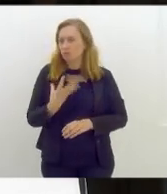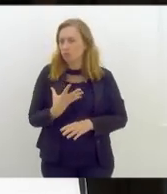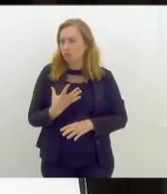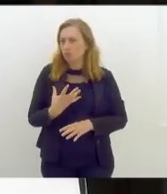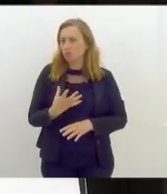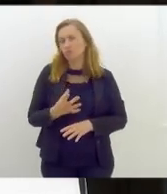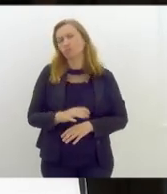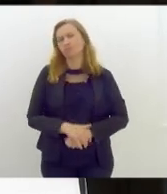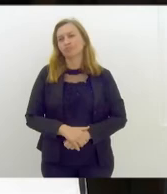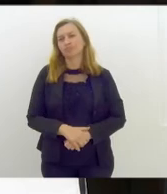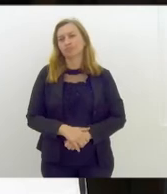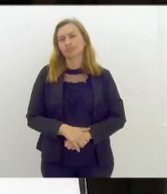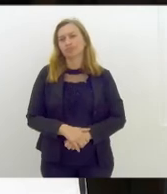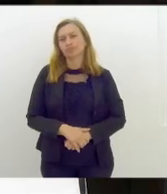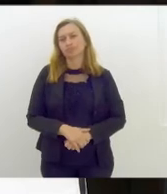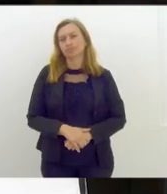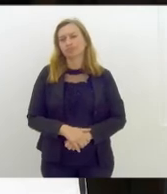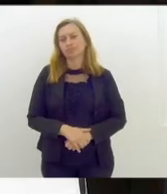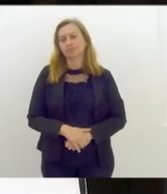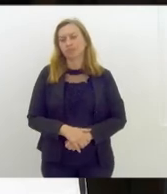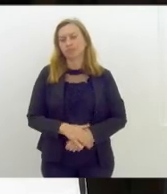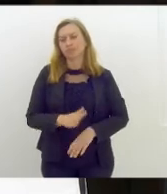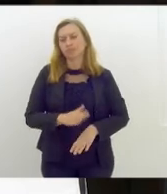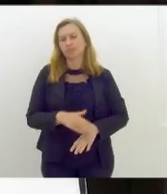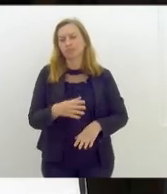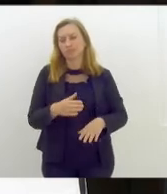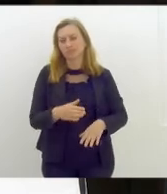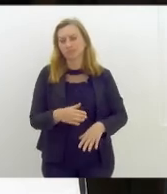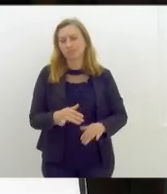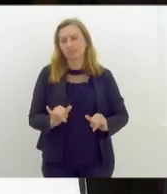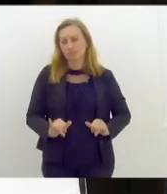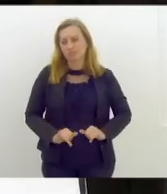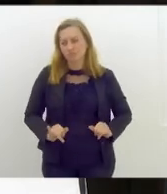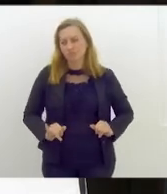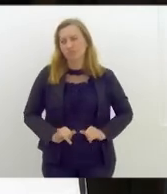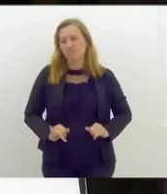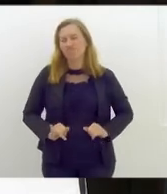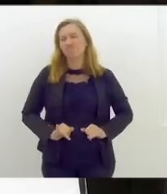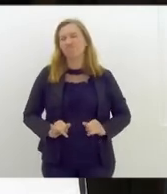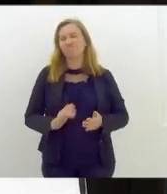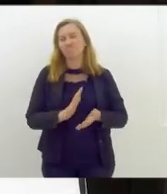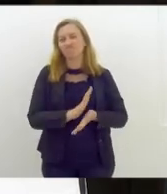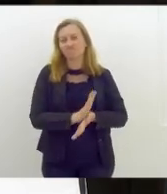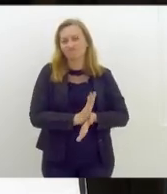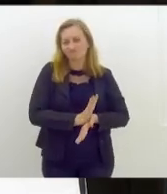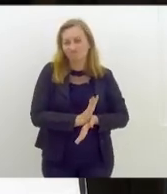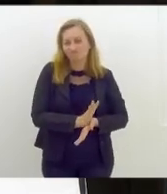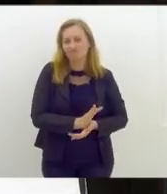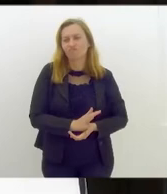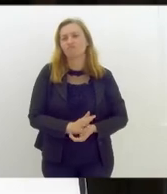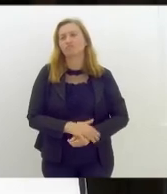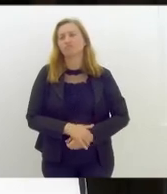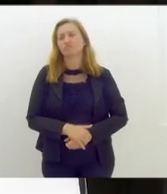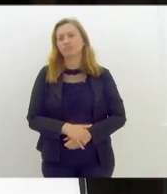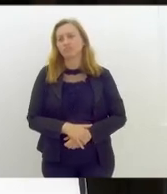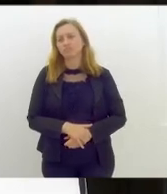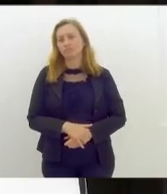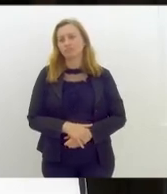ser trazendo mais violência, mais dor, mais destruição, mais